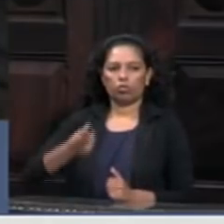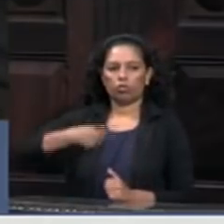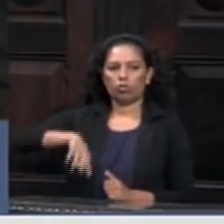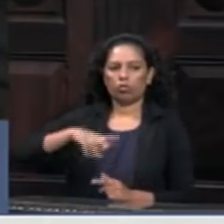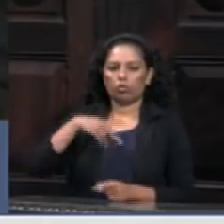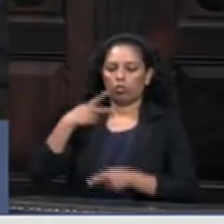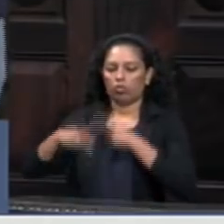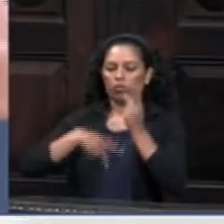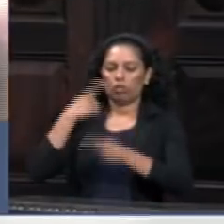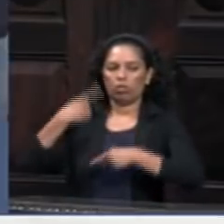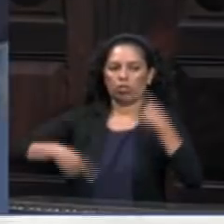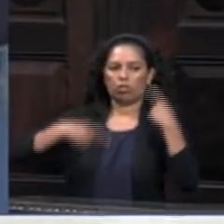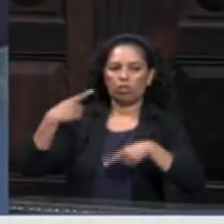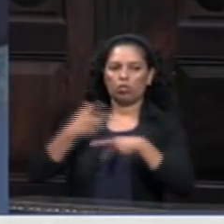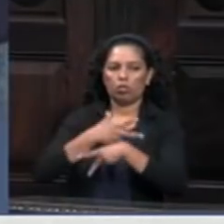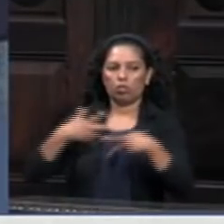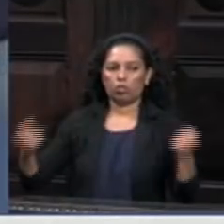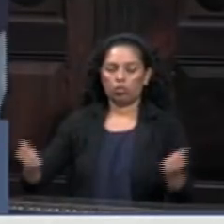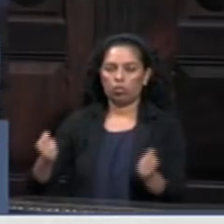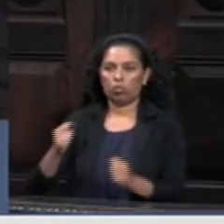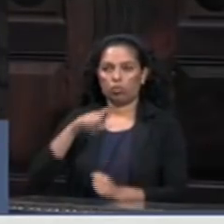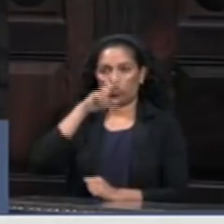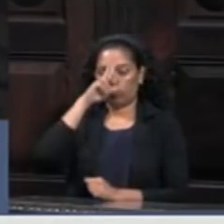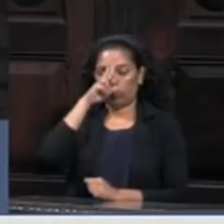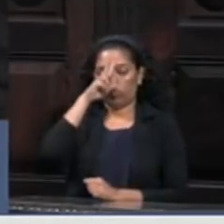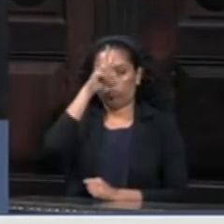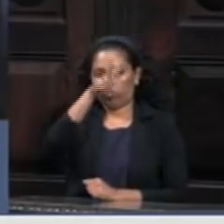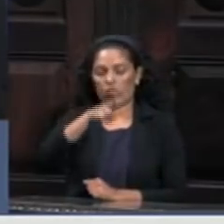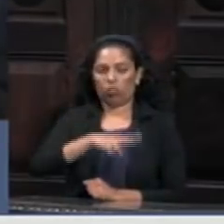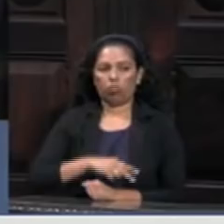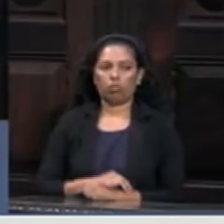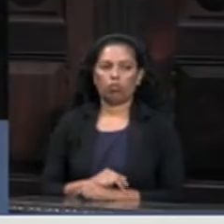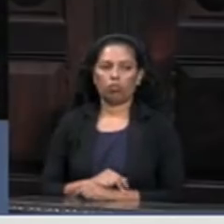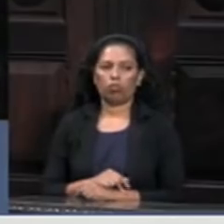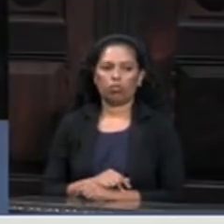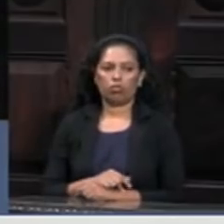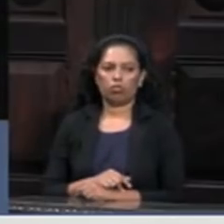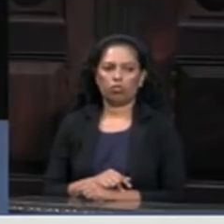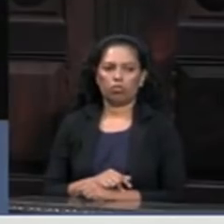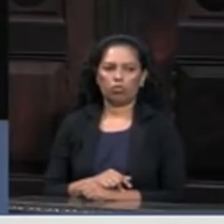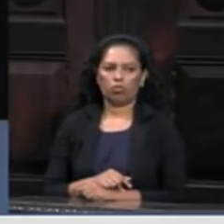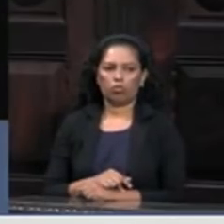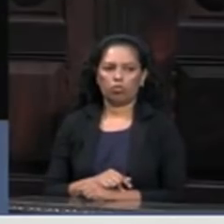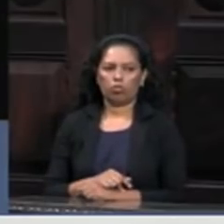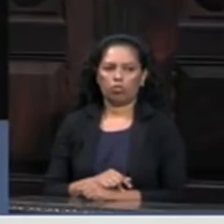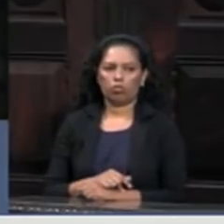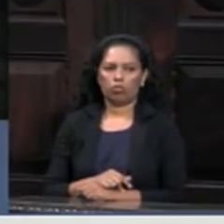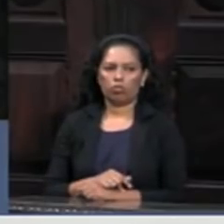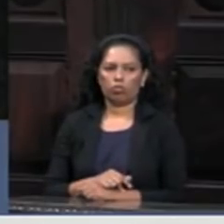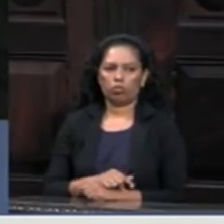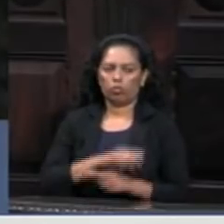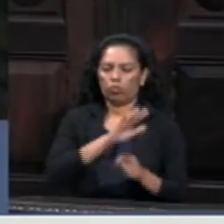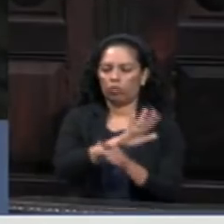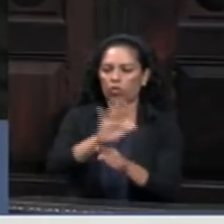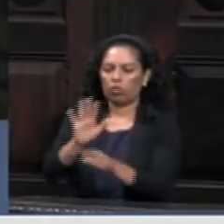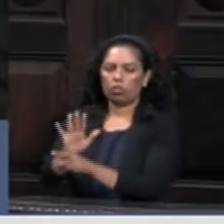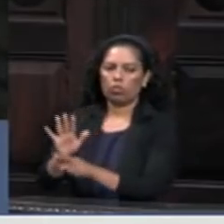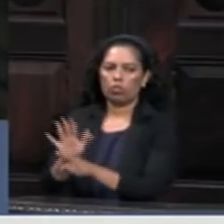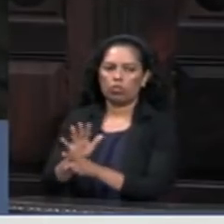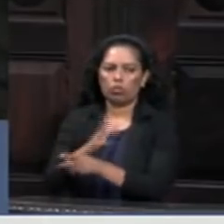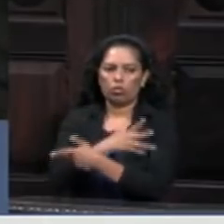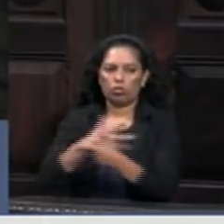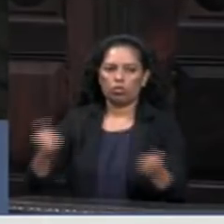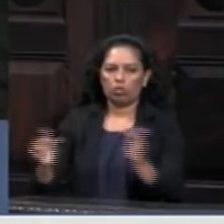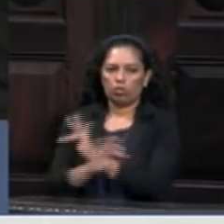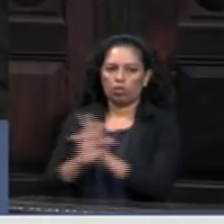de questões que a gente acha que são graves. Falou que vai ser autorizativo? Para a qualidade dos serviços públicos que são ofertados